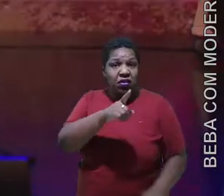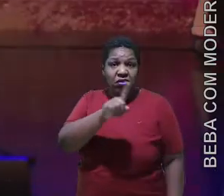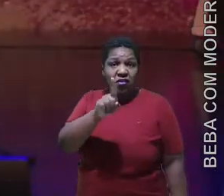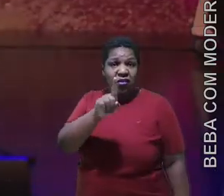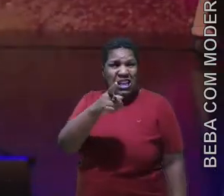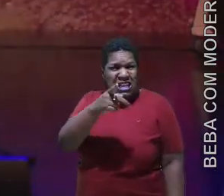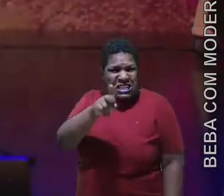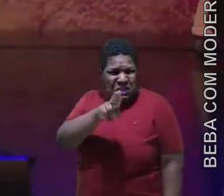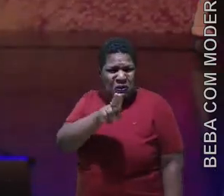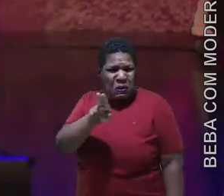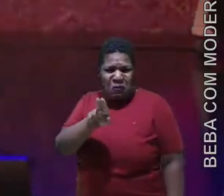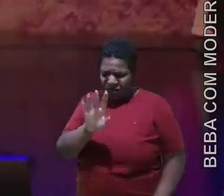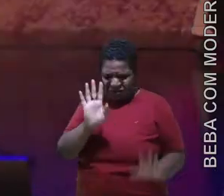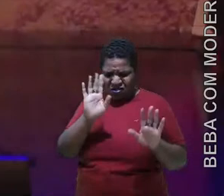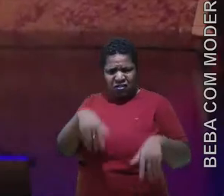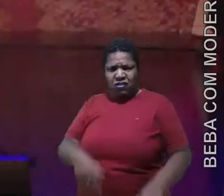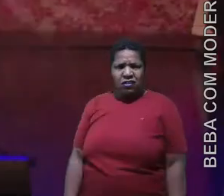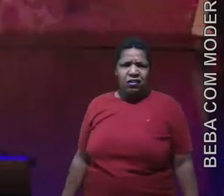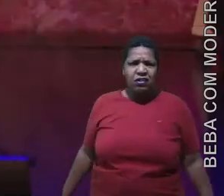é